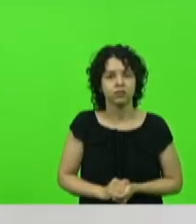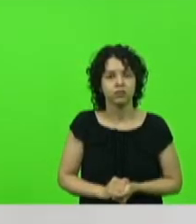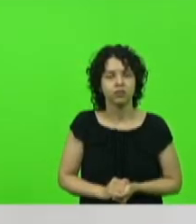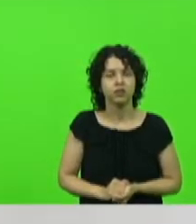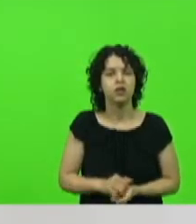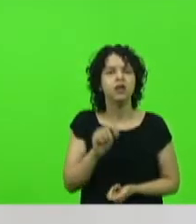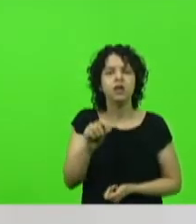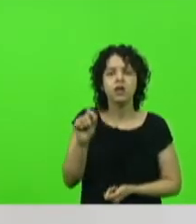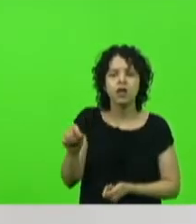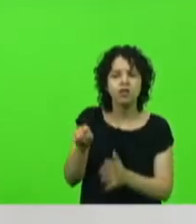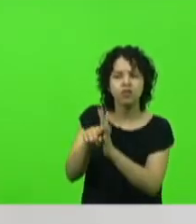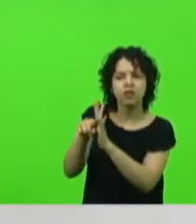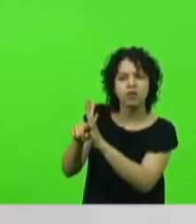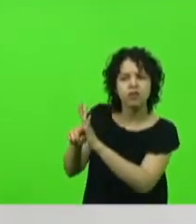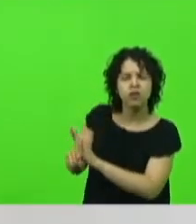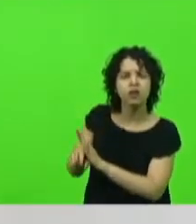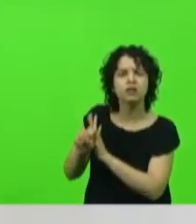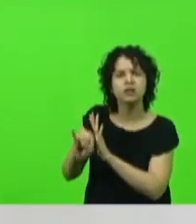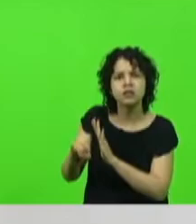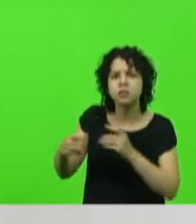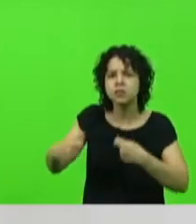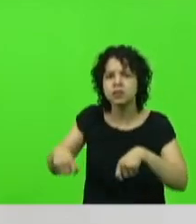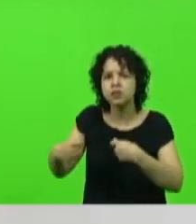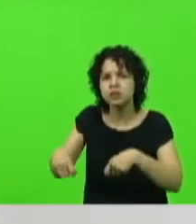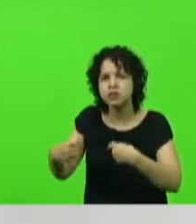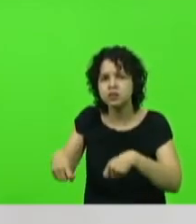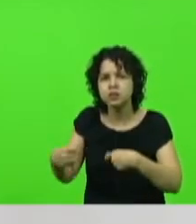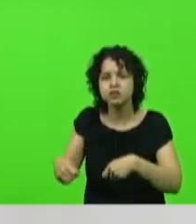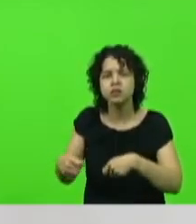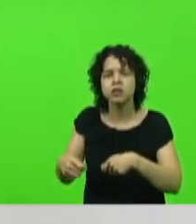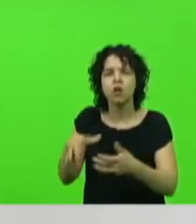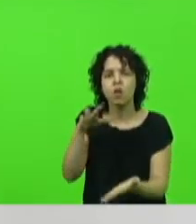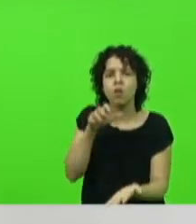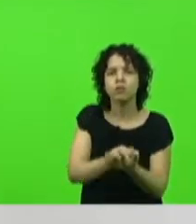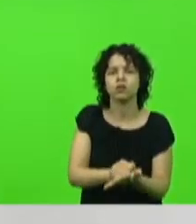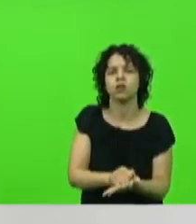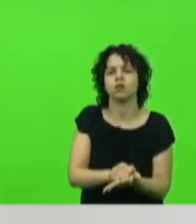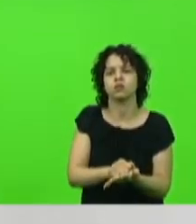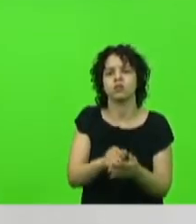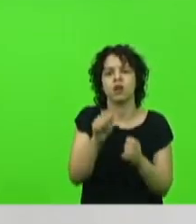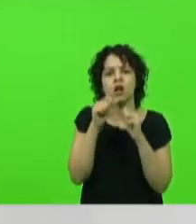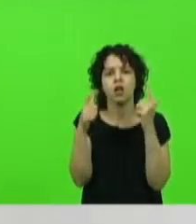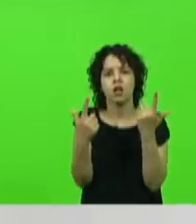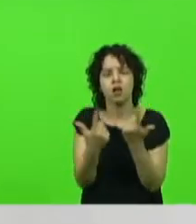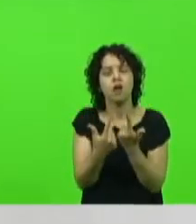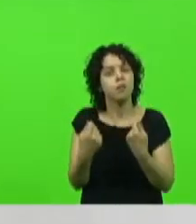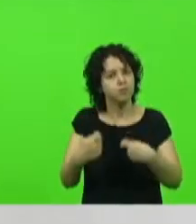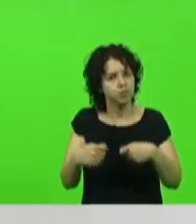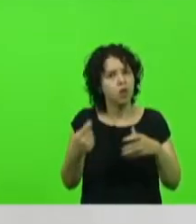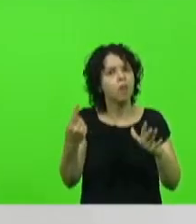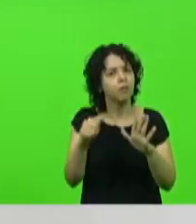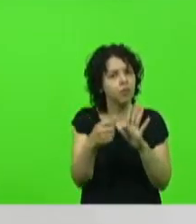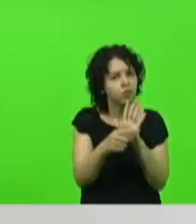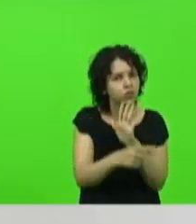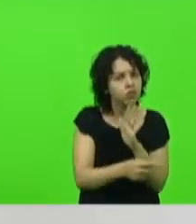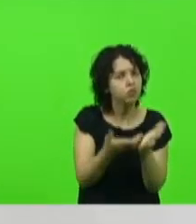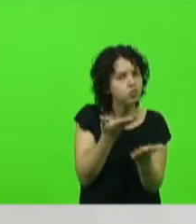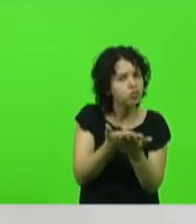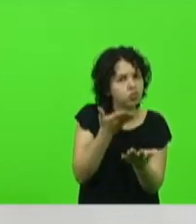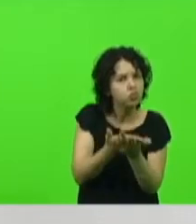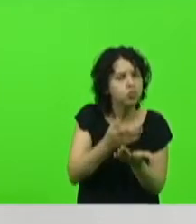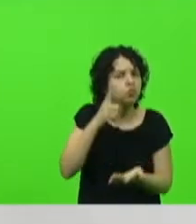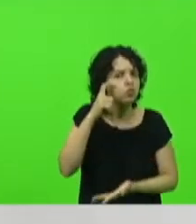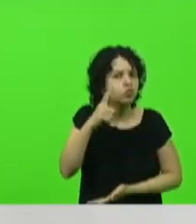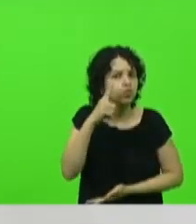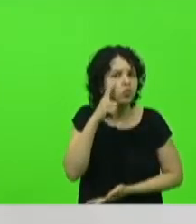verifica a real necessidade dos serviços que devem ser contratados para a Alesc? Que deve ter um profundo estudo científico para